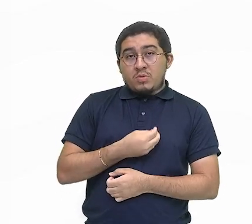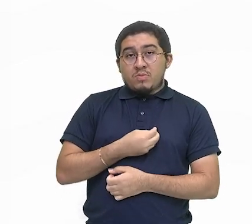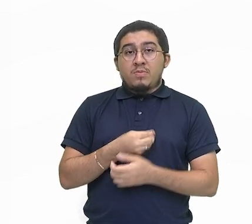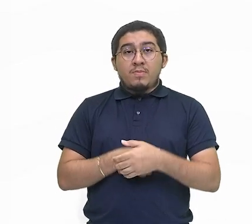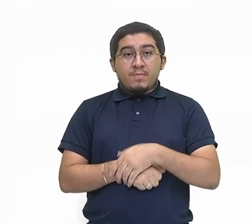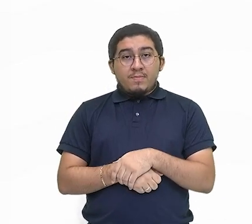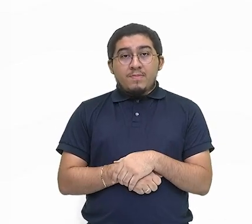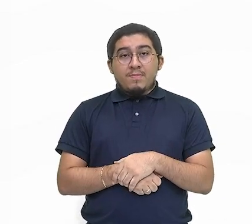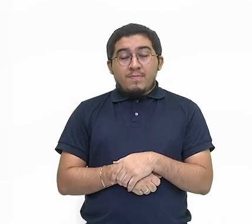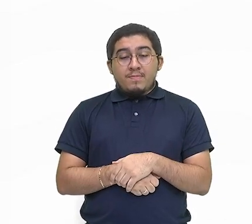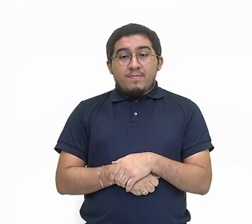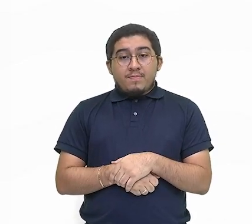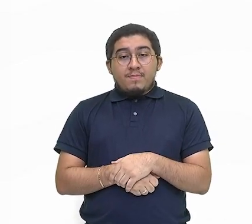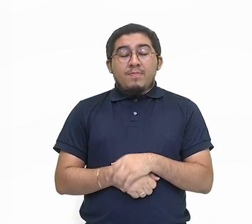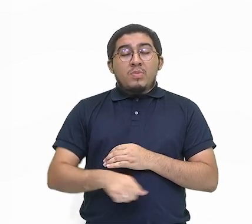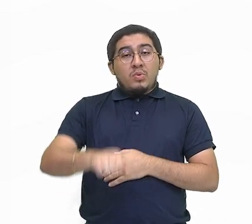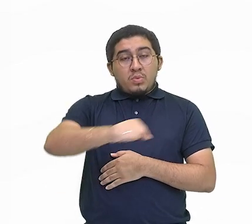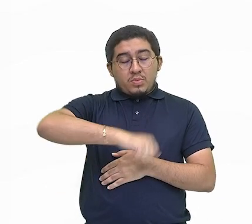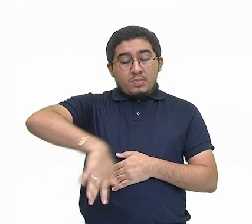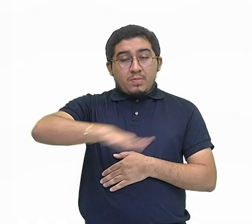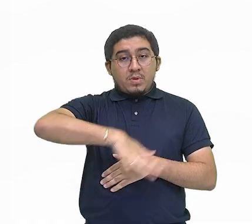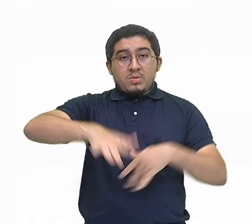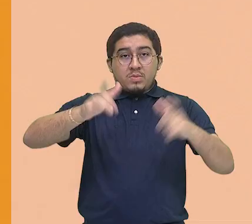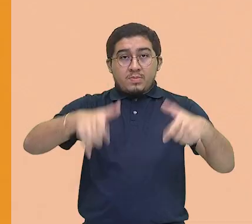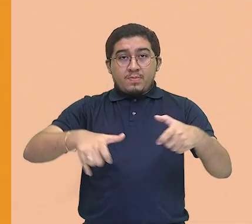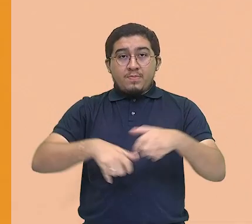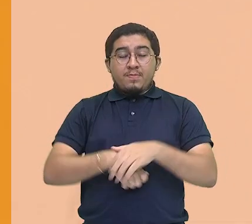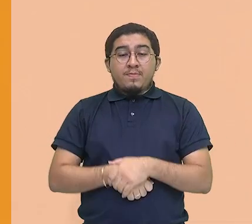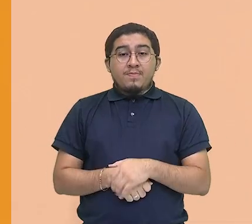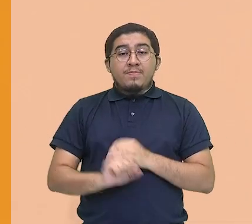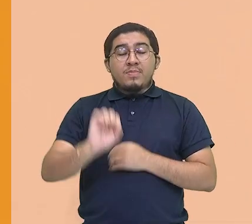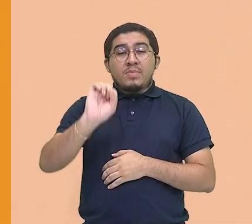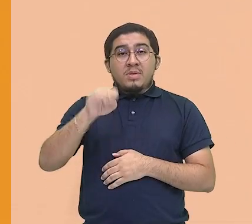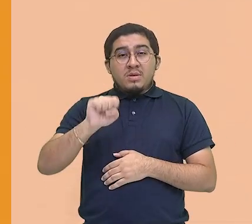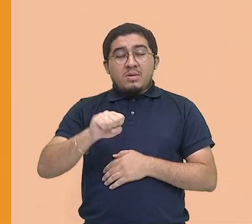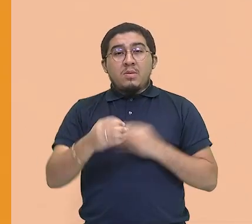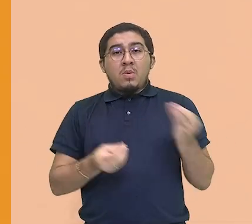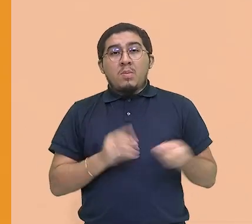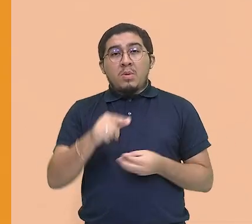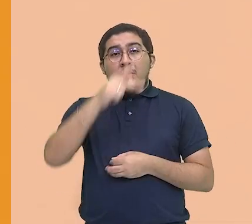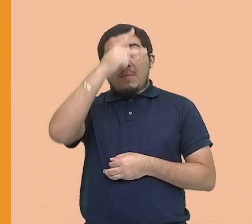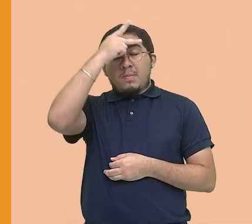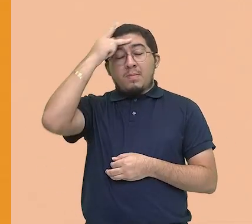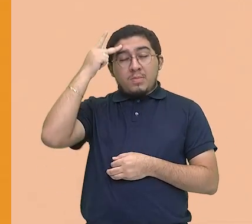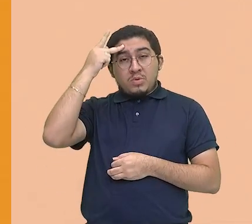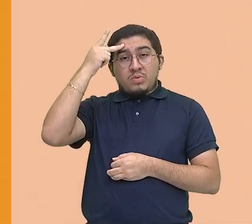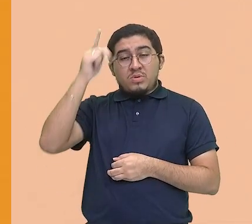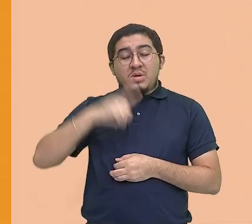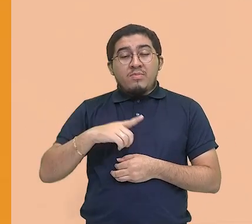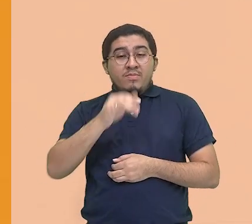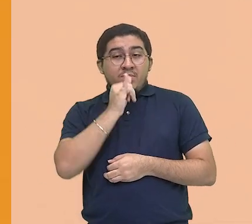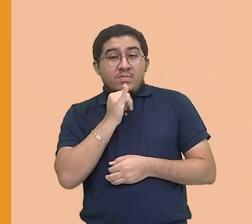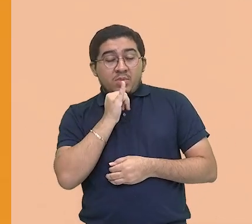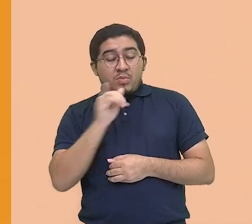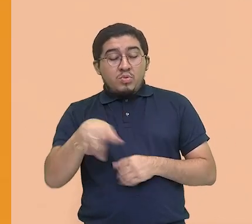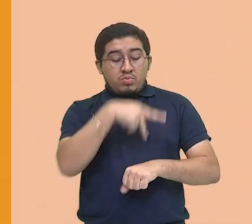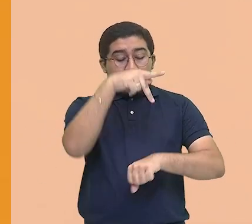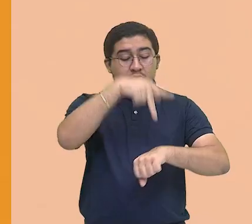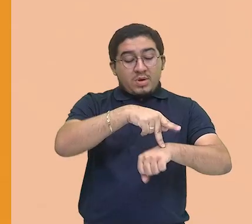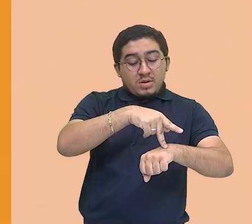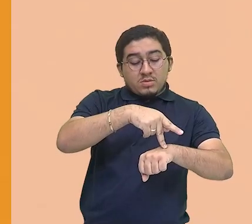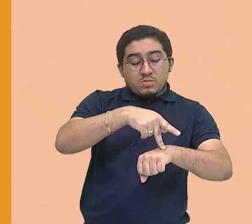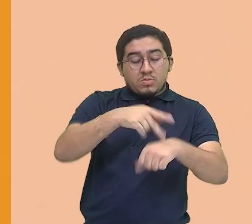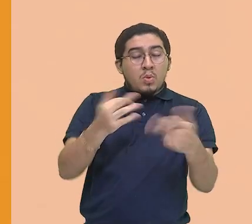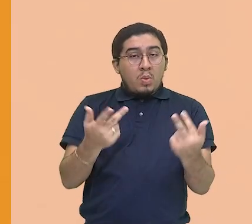um determinado território. Sim, exatamente, como essas pessoas estão dentro, por exemplo, de um país como